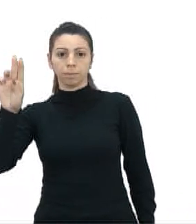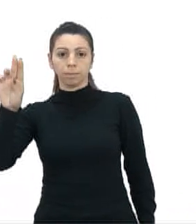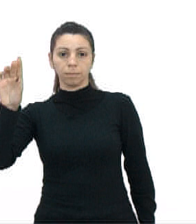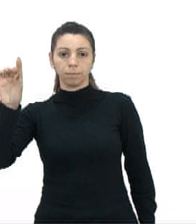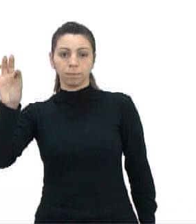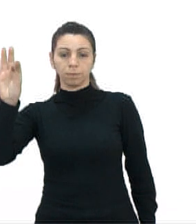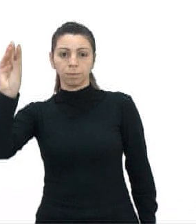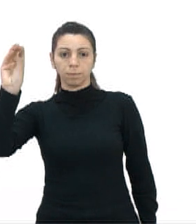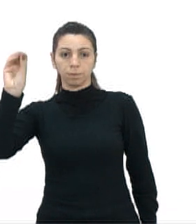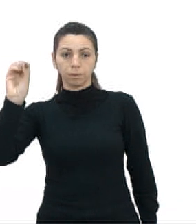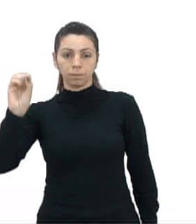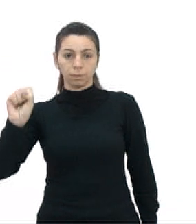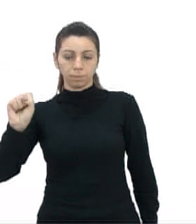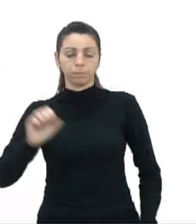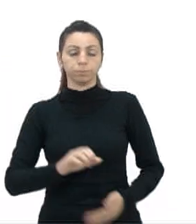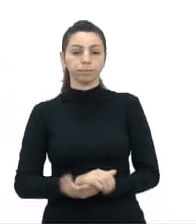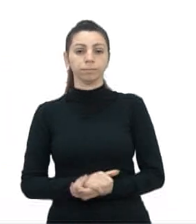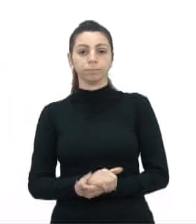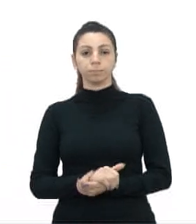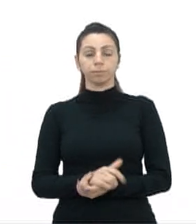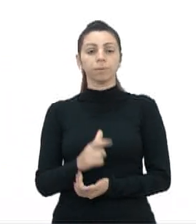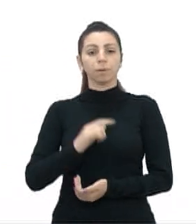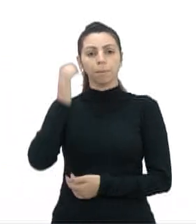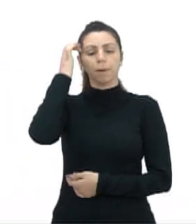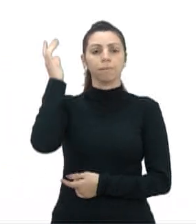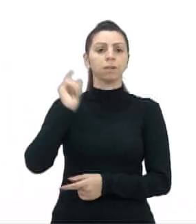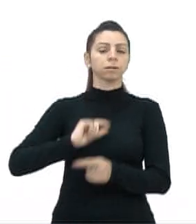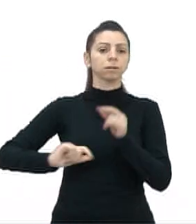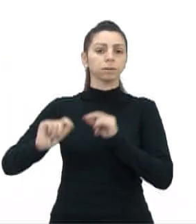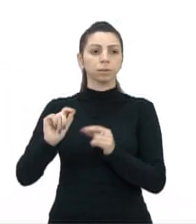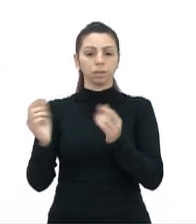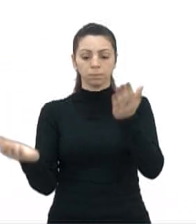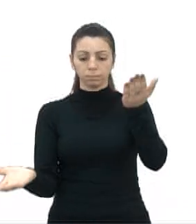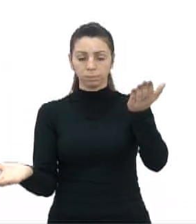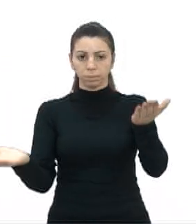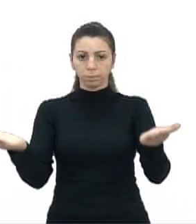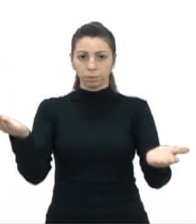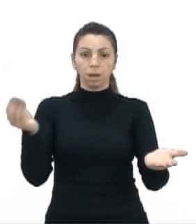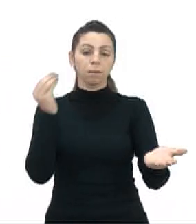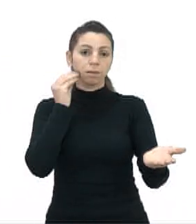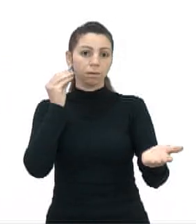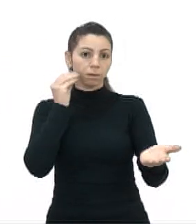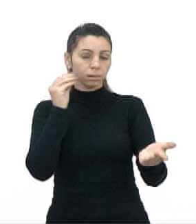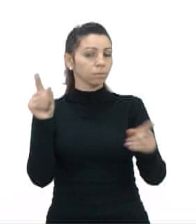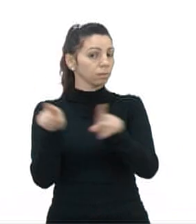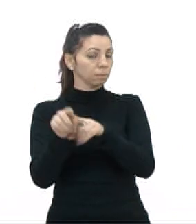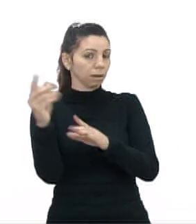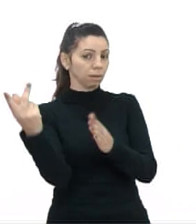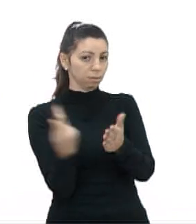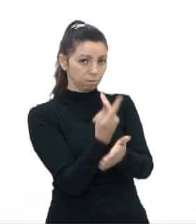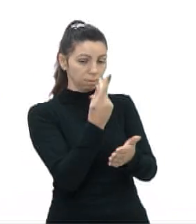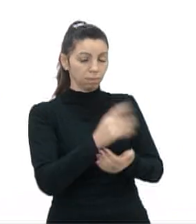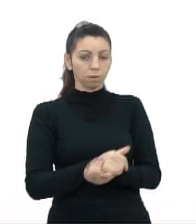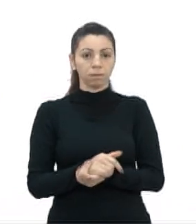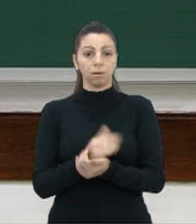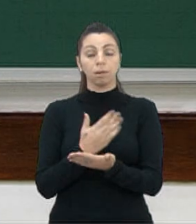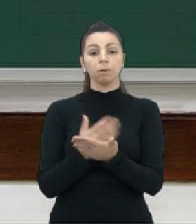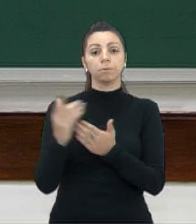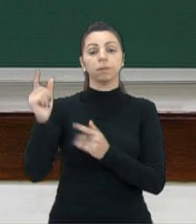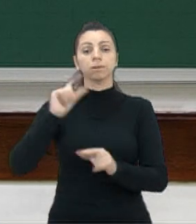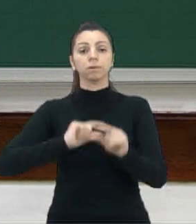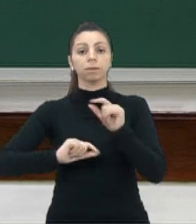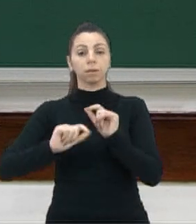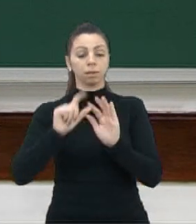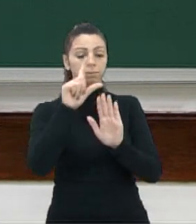erro. Então, para facilitar essa tentativa e erro, a gente pode começar sempre pelo elemento que aparece em